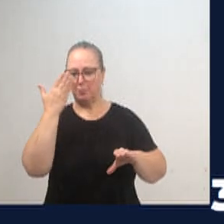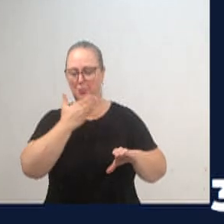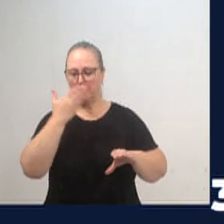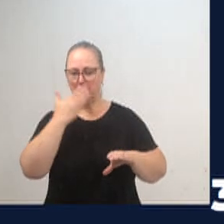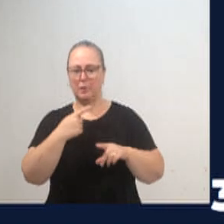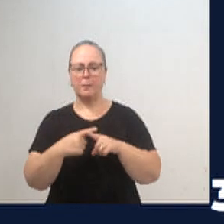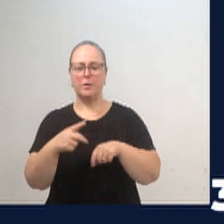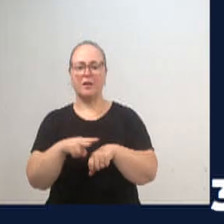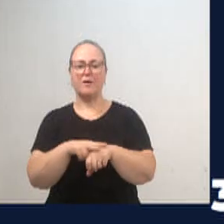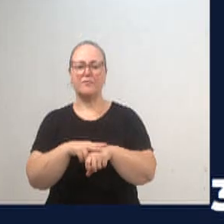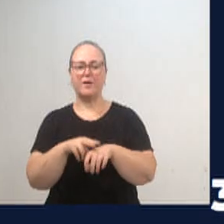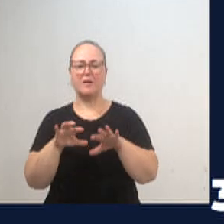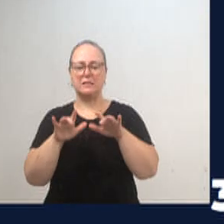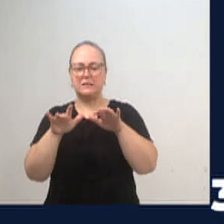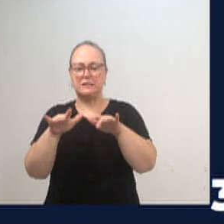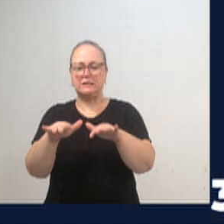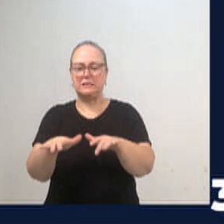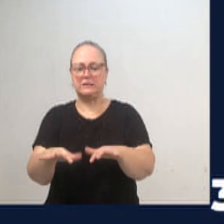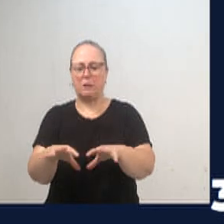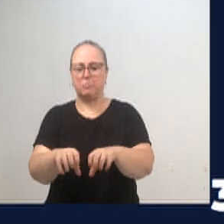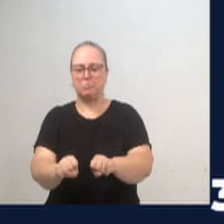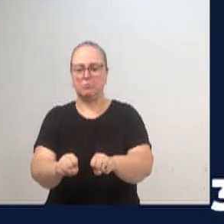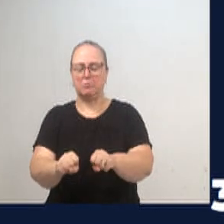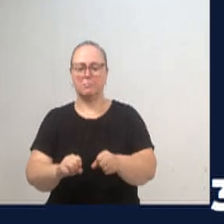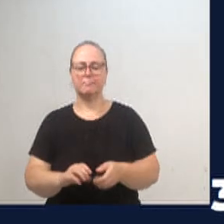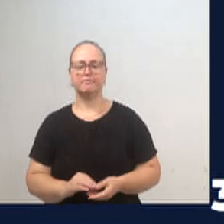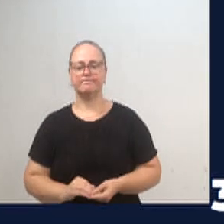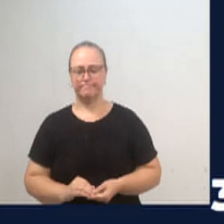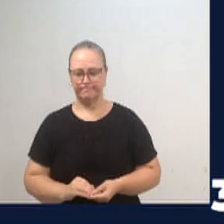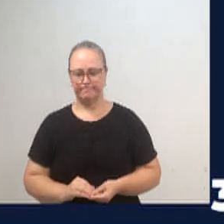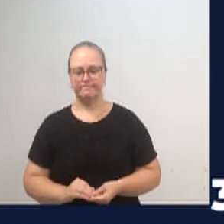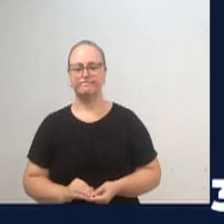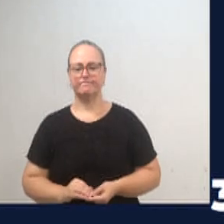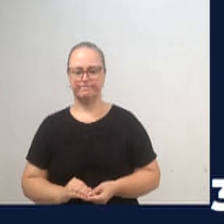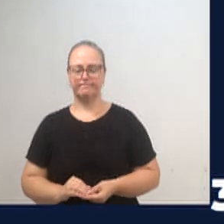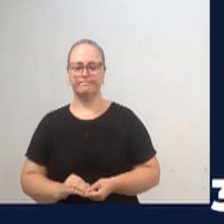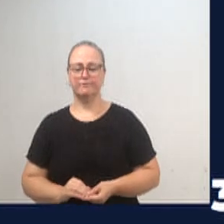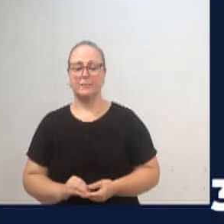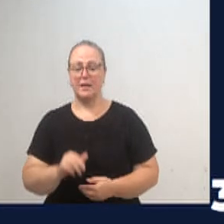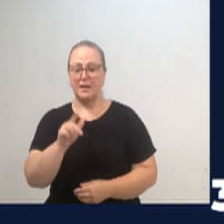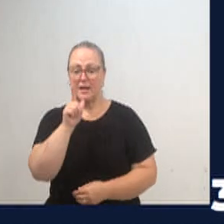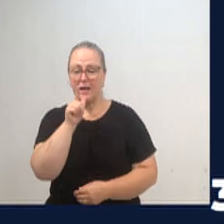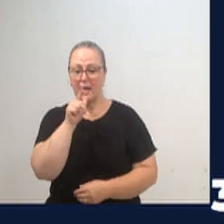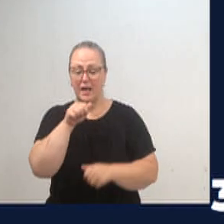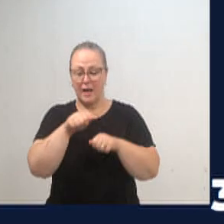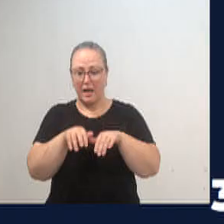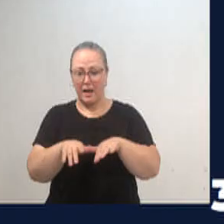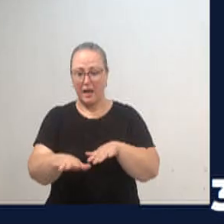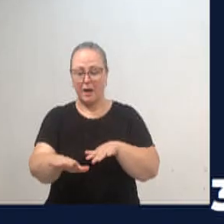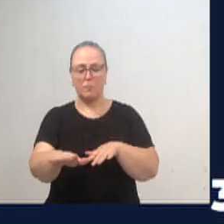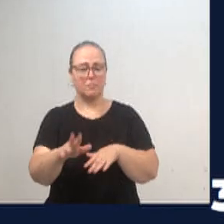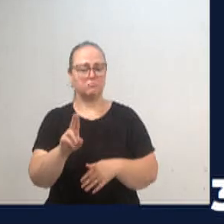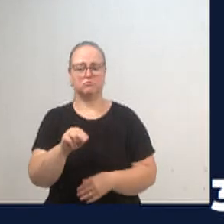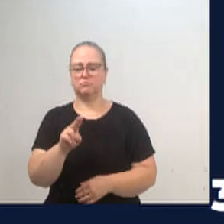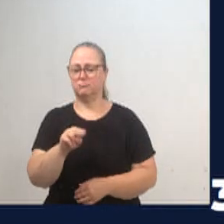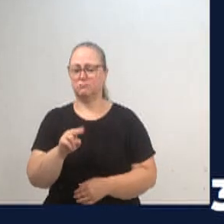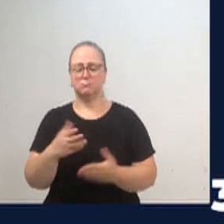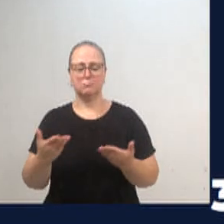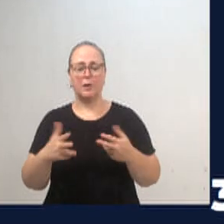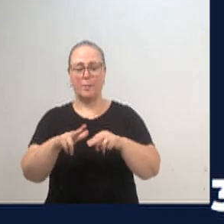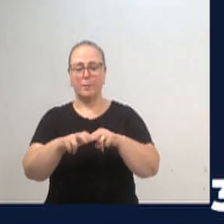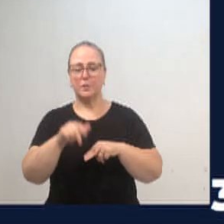que tenha 1,5 m mais ou menos, mas totalmente tomada. Não tem como a água passar ali, logicamente, a hora que chover, a água vai reter